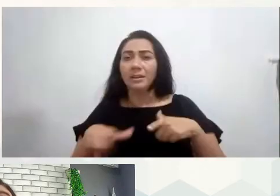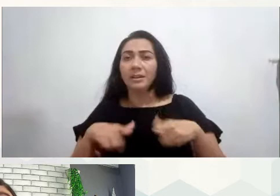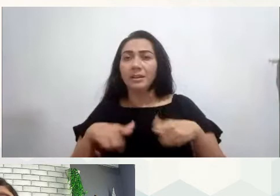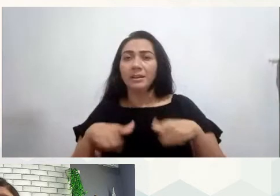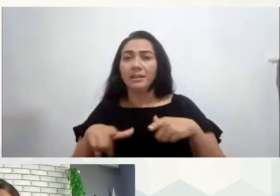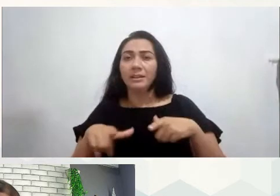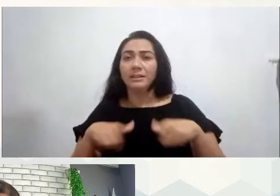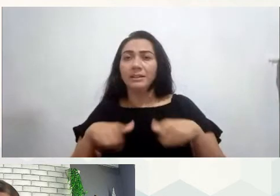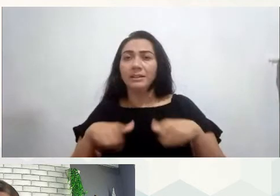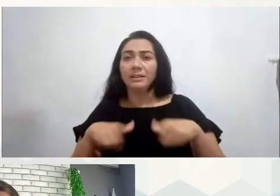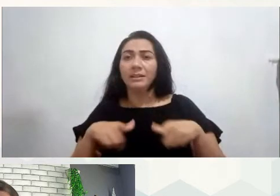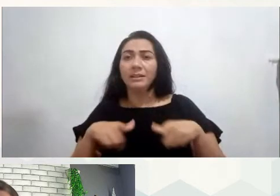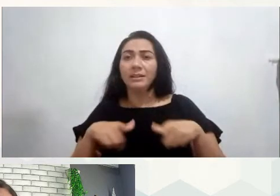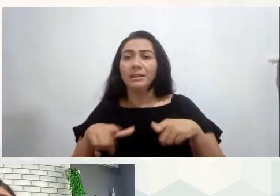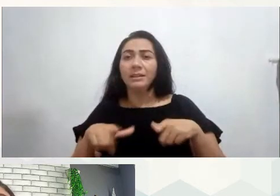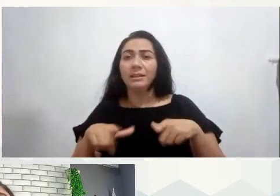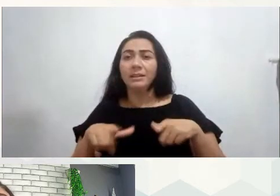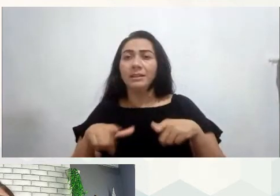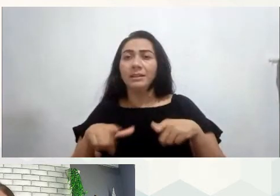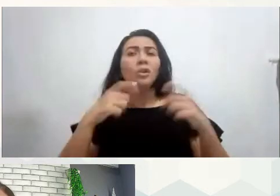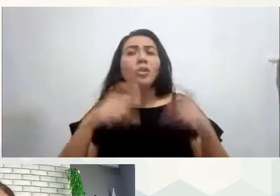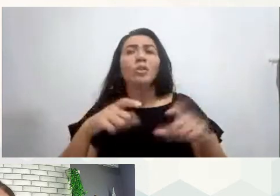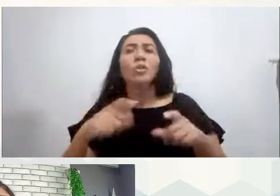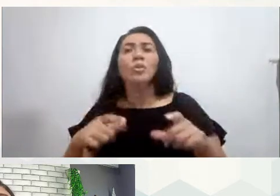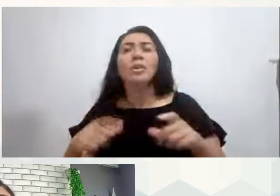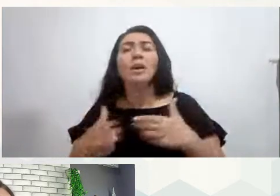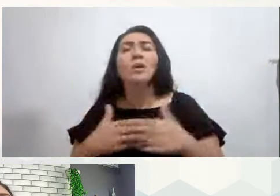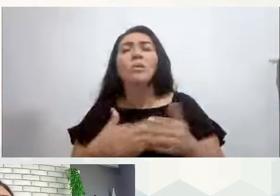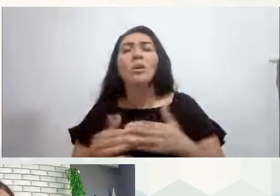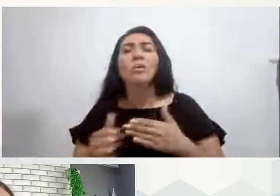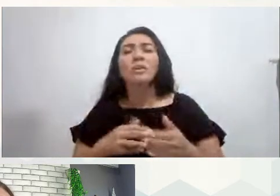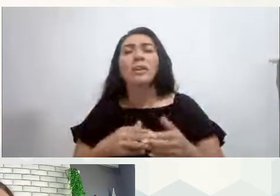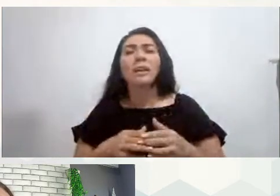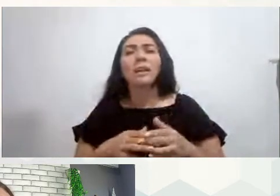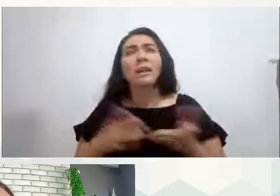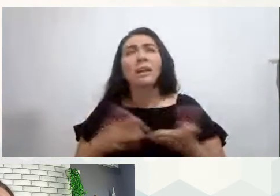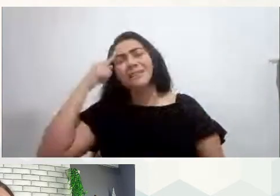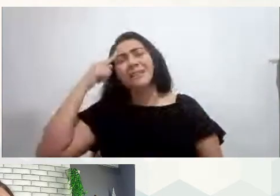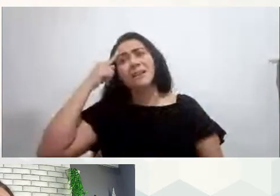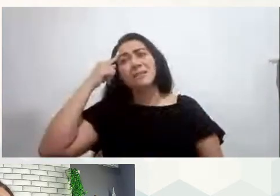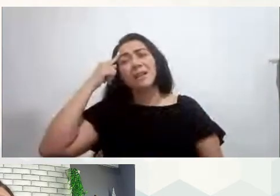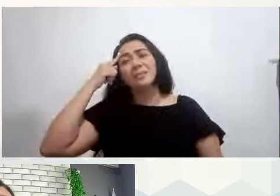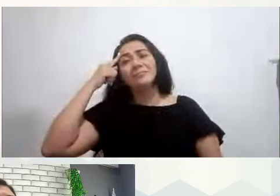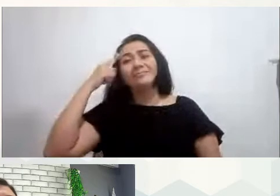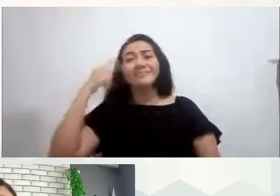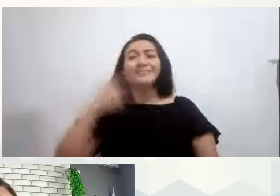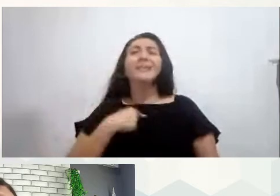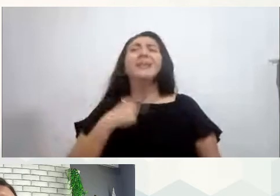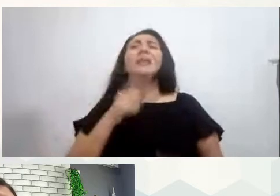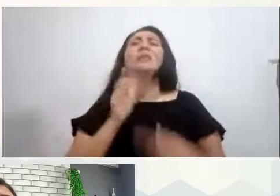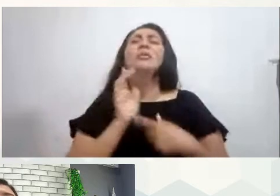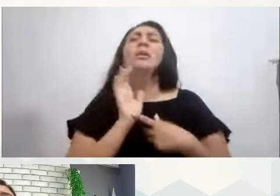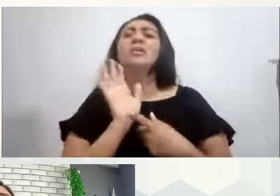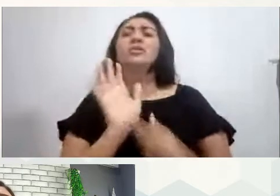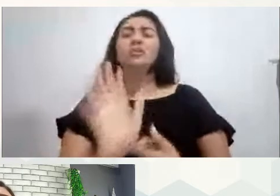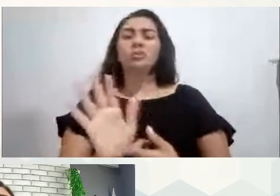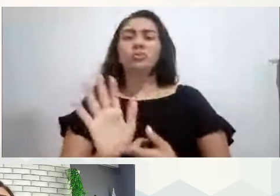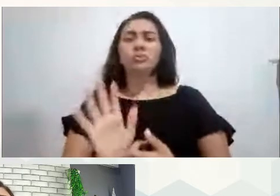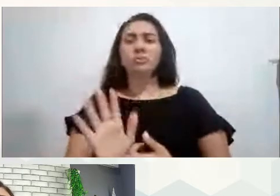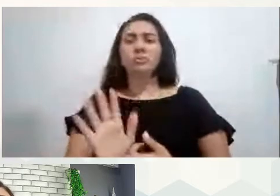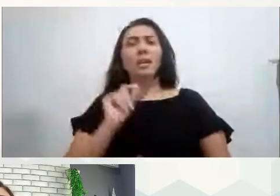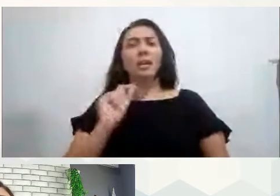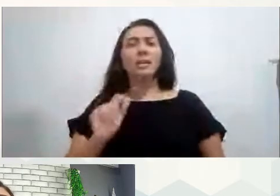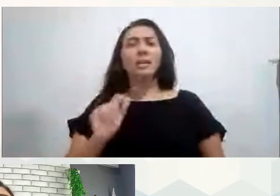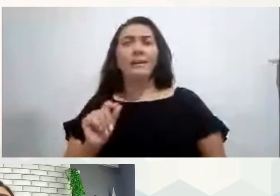papel social, que, acima de tudo, nós temos que ter um papel social claramente definido na nossa